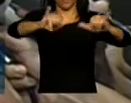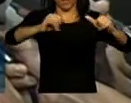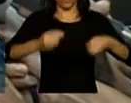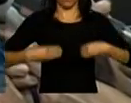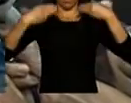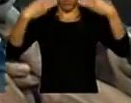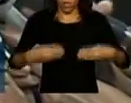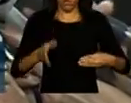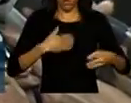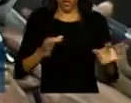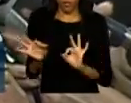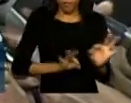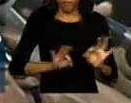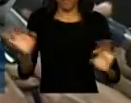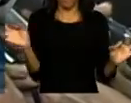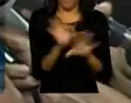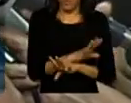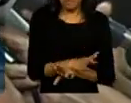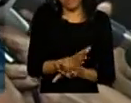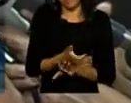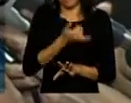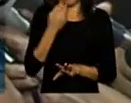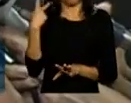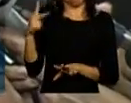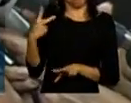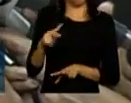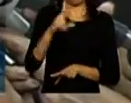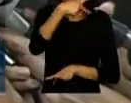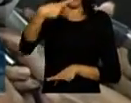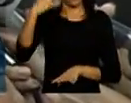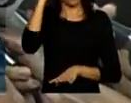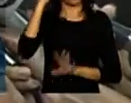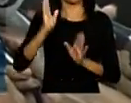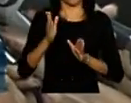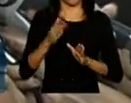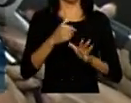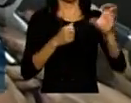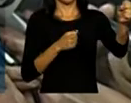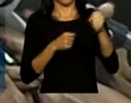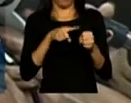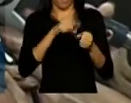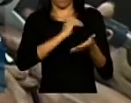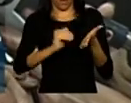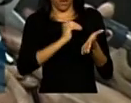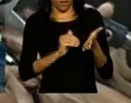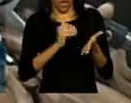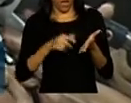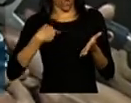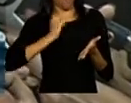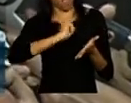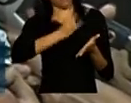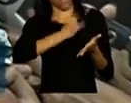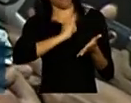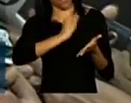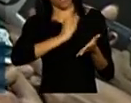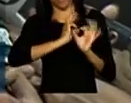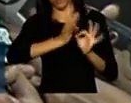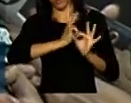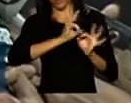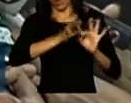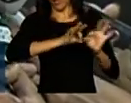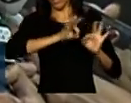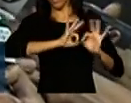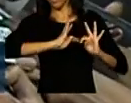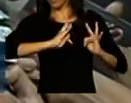seja qual for o anúncio formal da presidente da Dilma já designe a secretaria executiva Márcia Amaral para preparar todo o